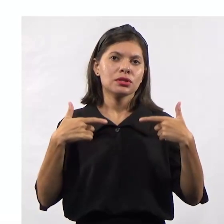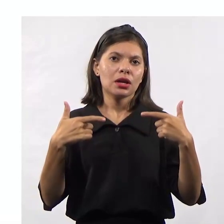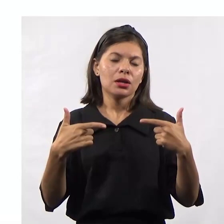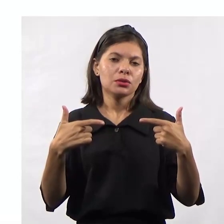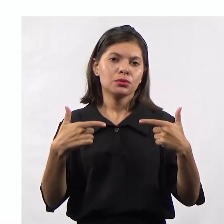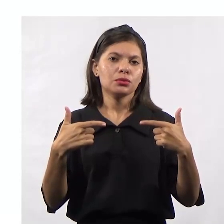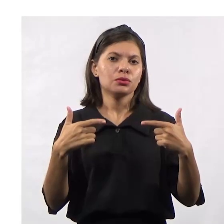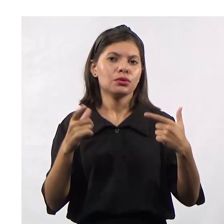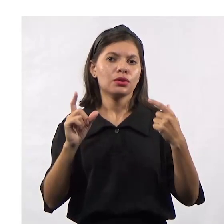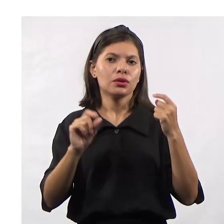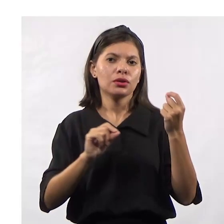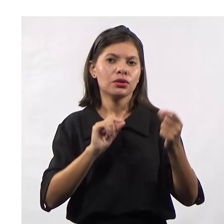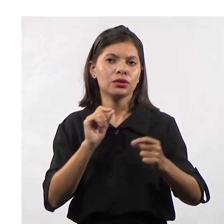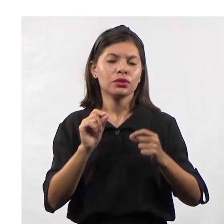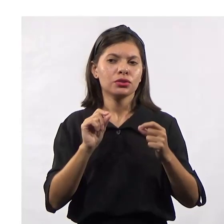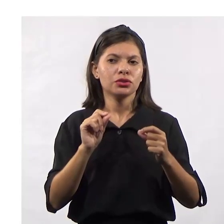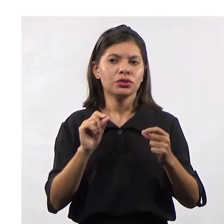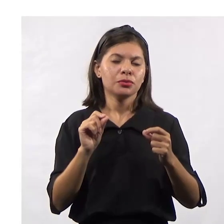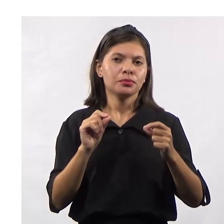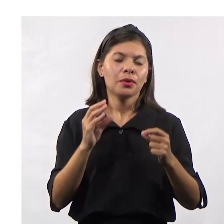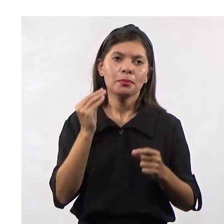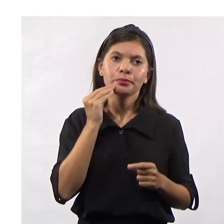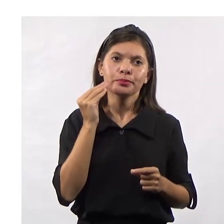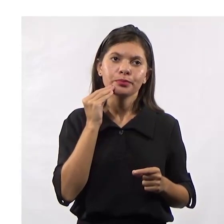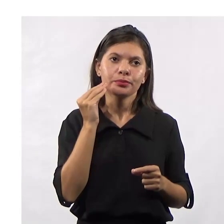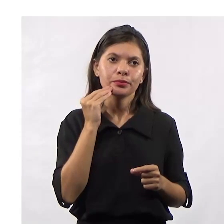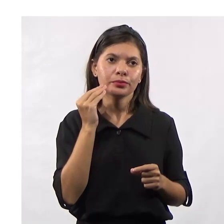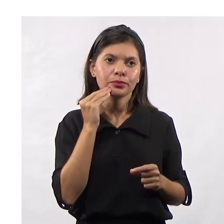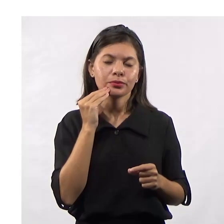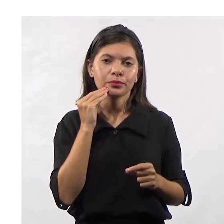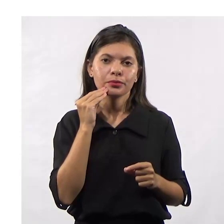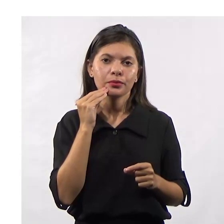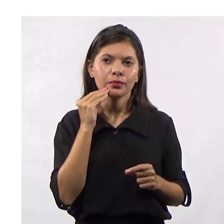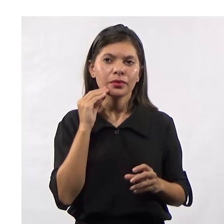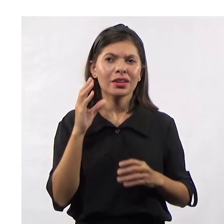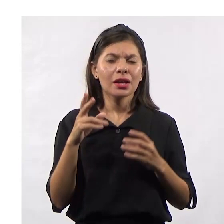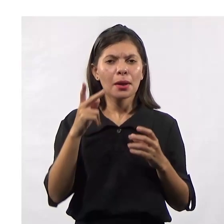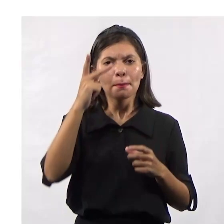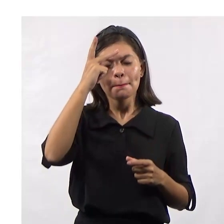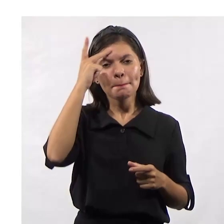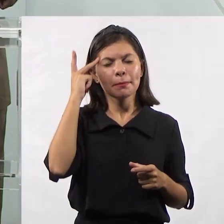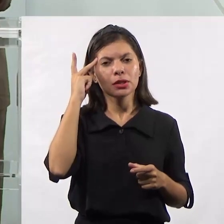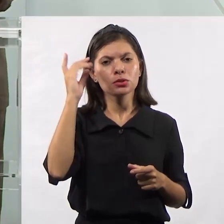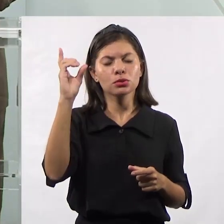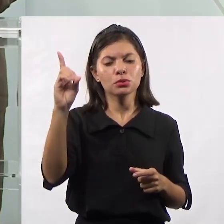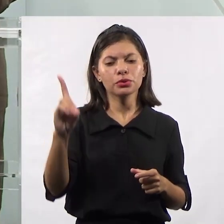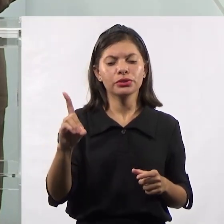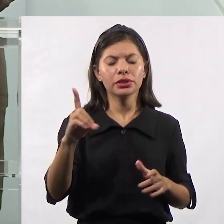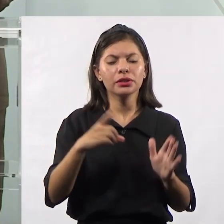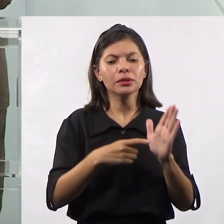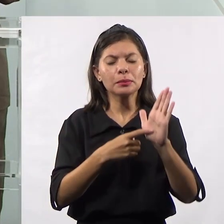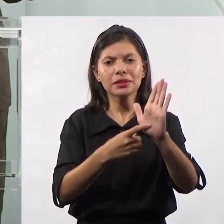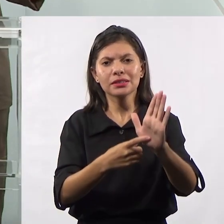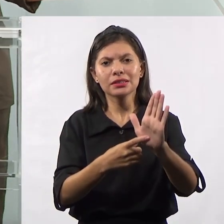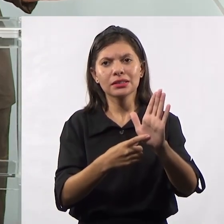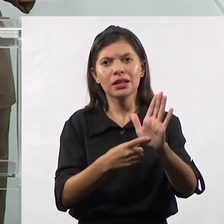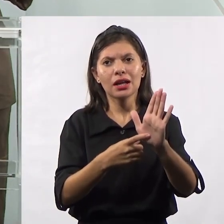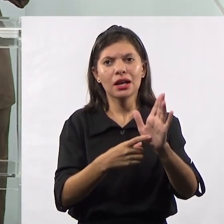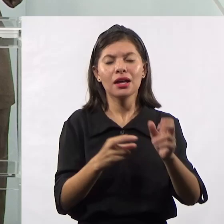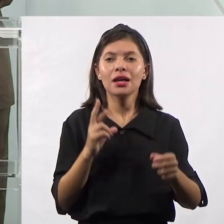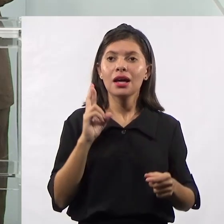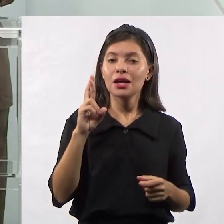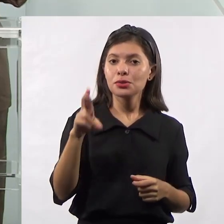atos insuscetíveis de aproveitamento, tá? Se a pessoa tem o direito a apresentar